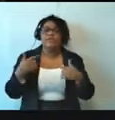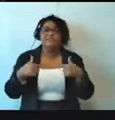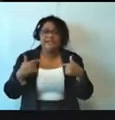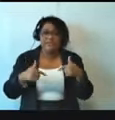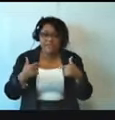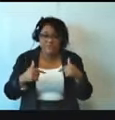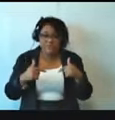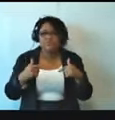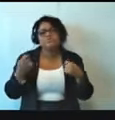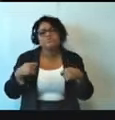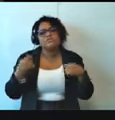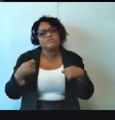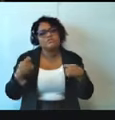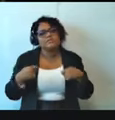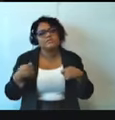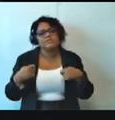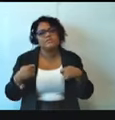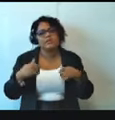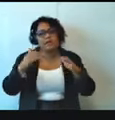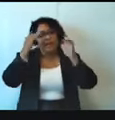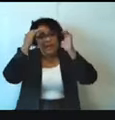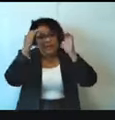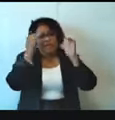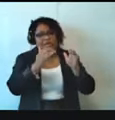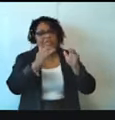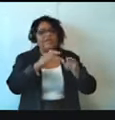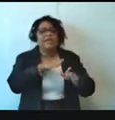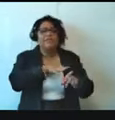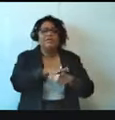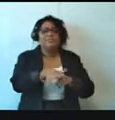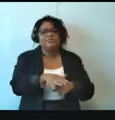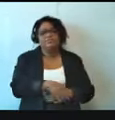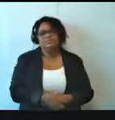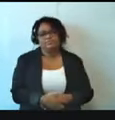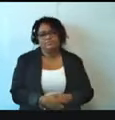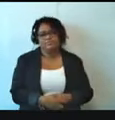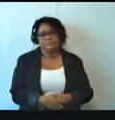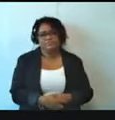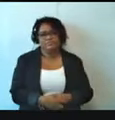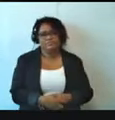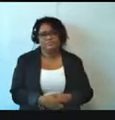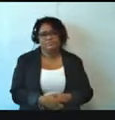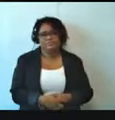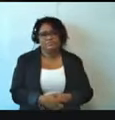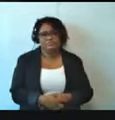a demanda da sociedade. Então não adianta